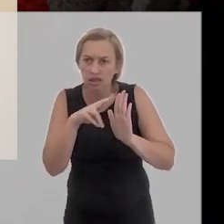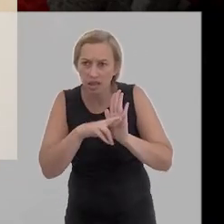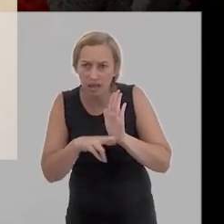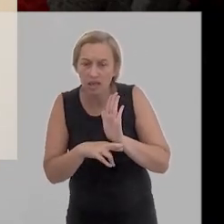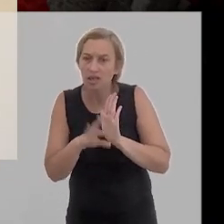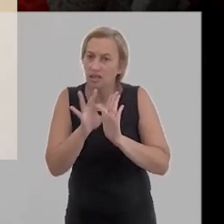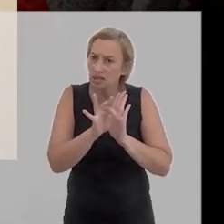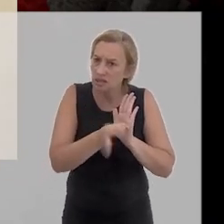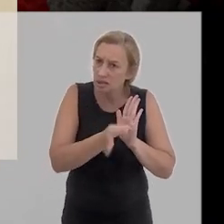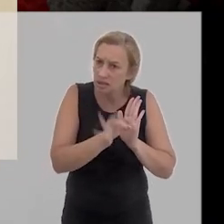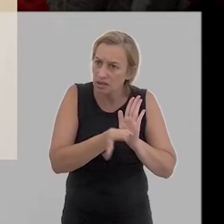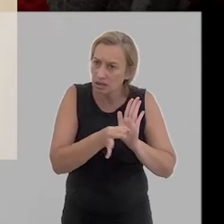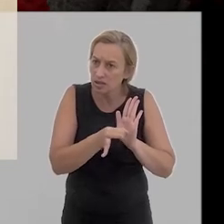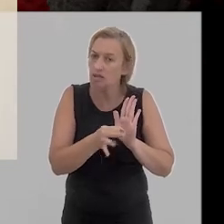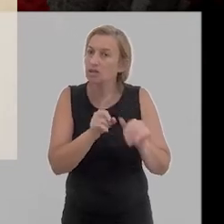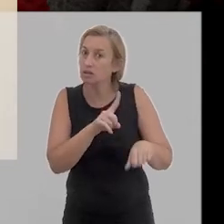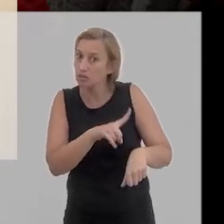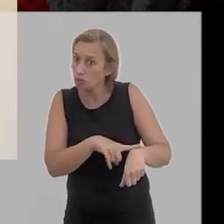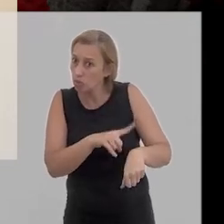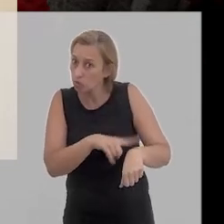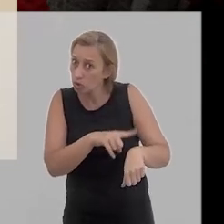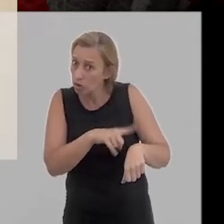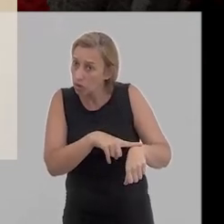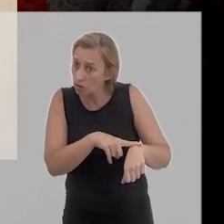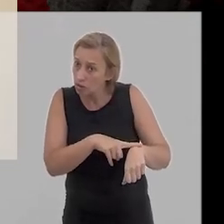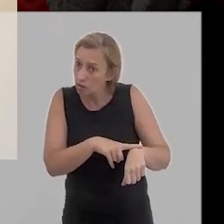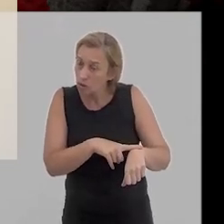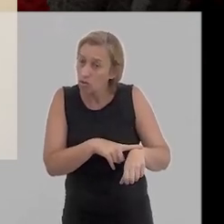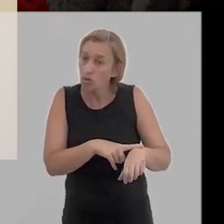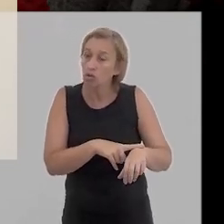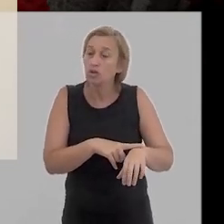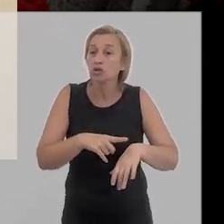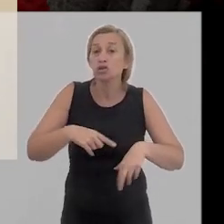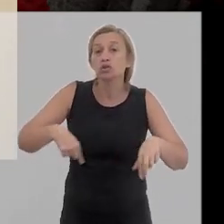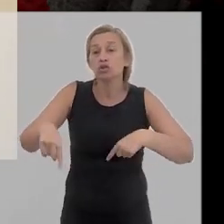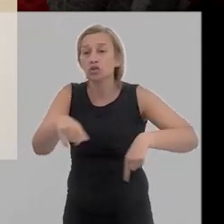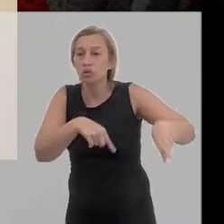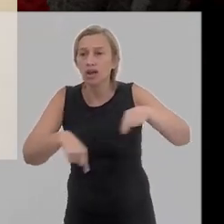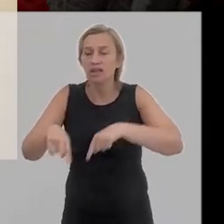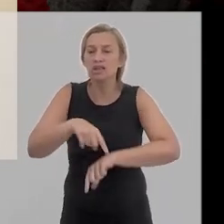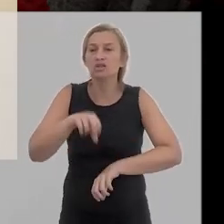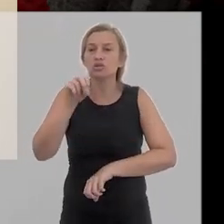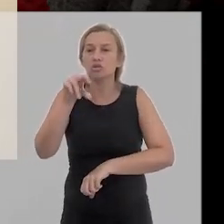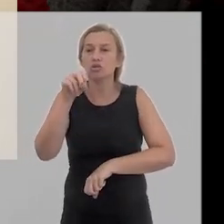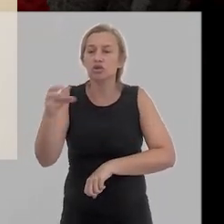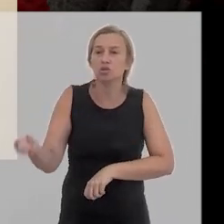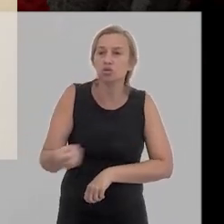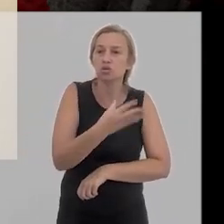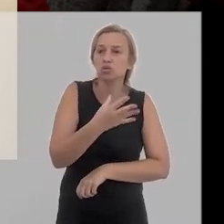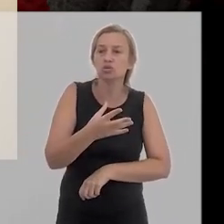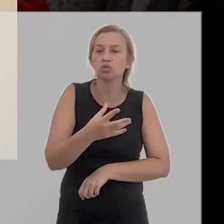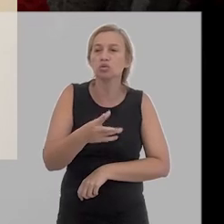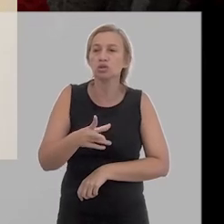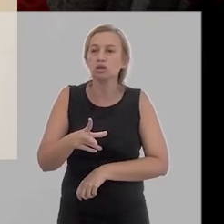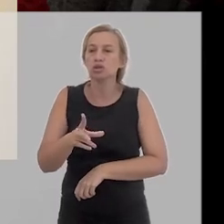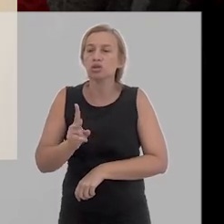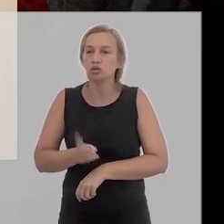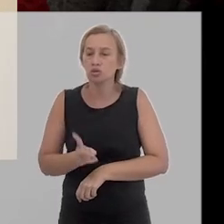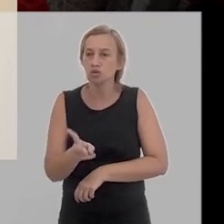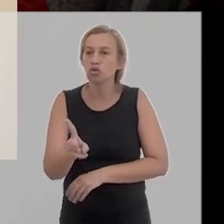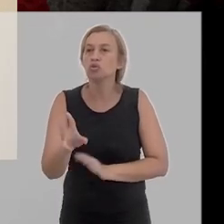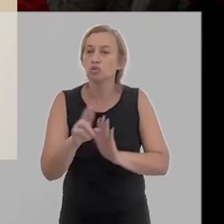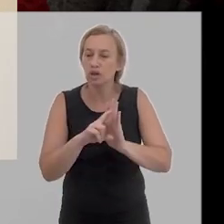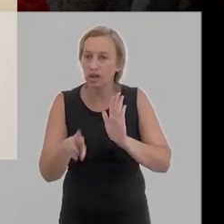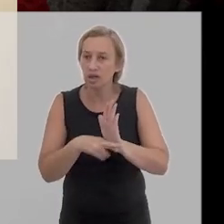não esqueçam das medidas não farmacológicas, que neste momento, com a circulação da Ômicron, elas